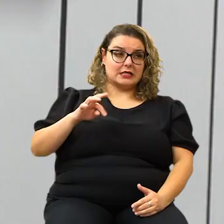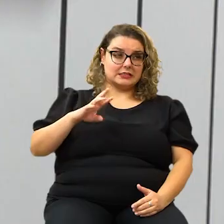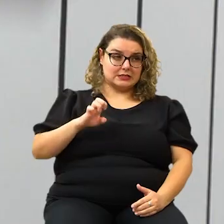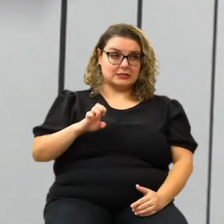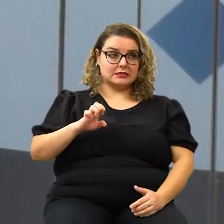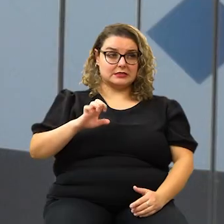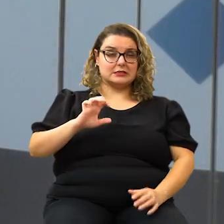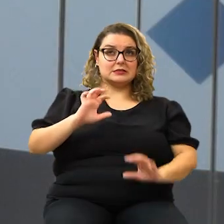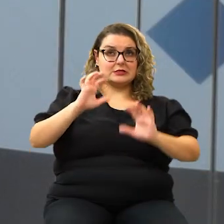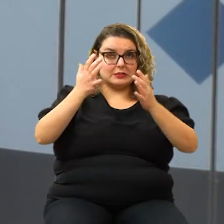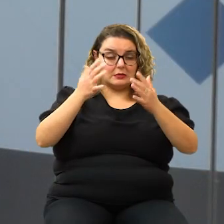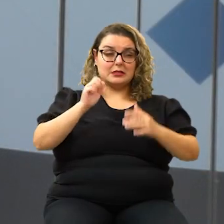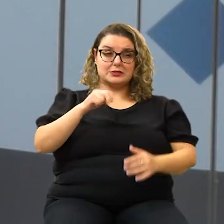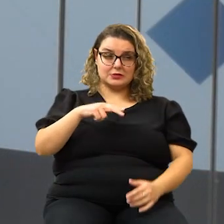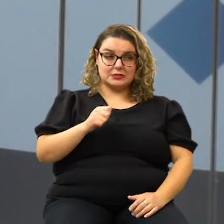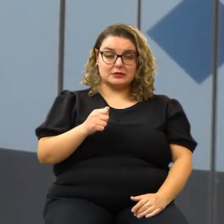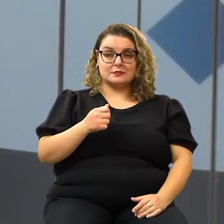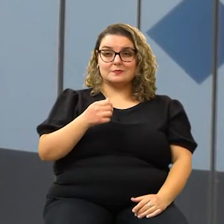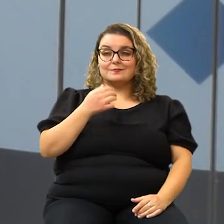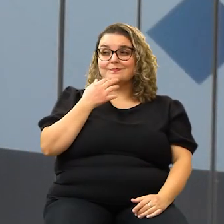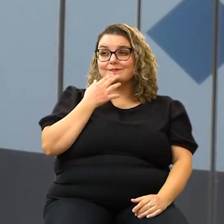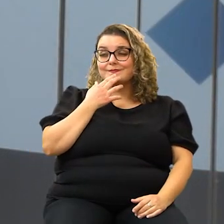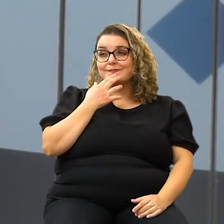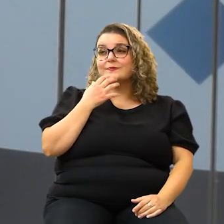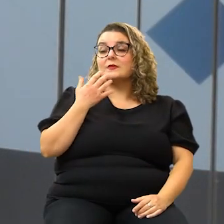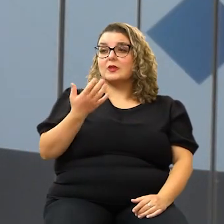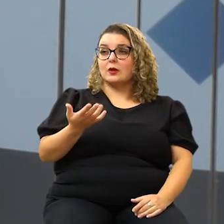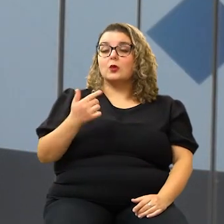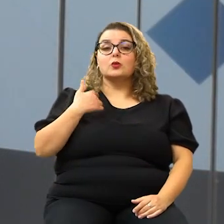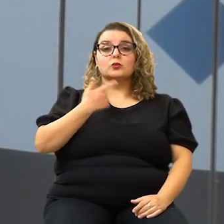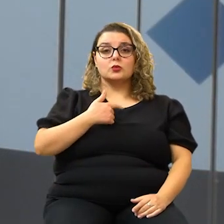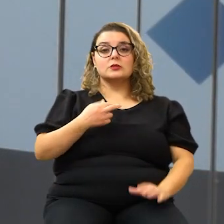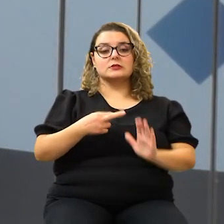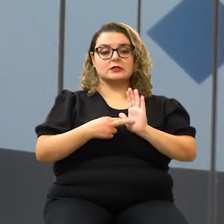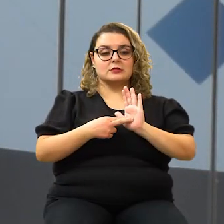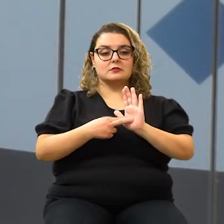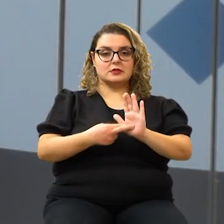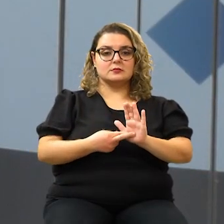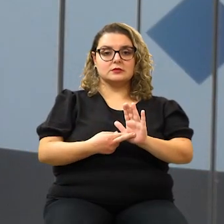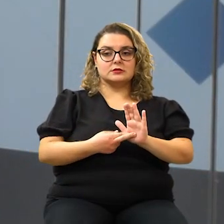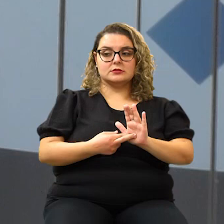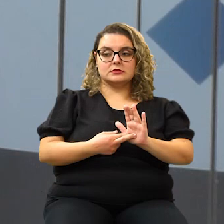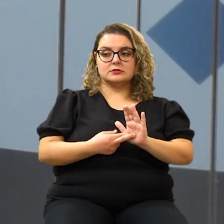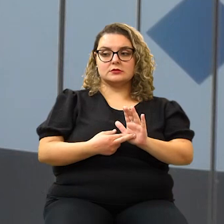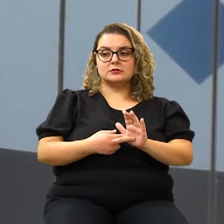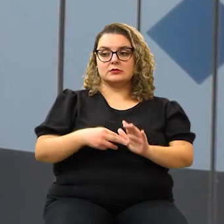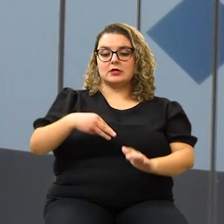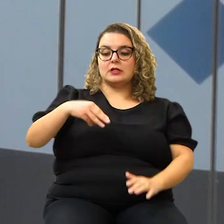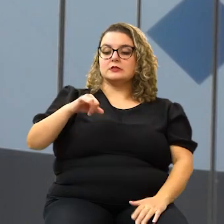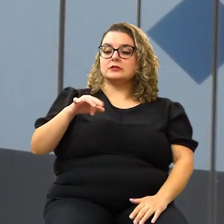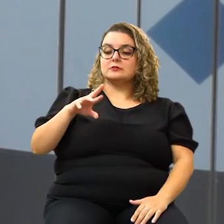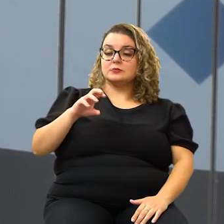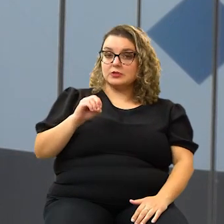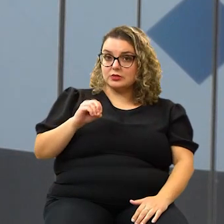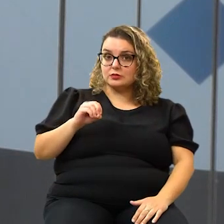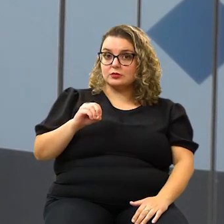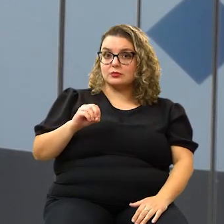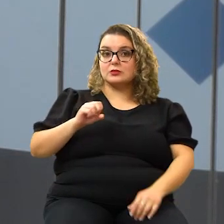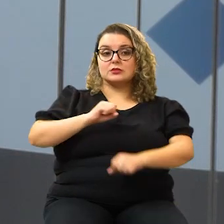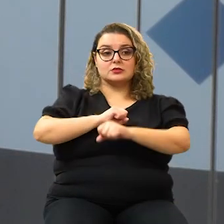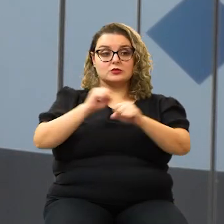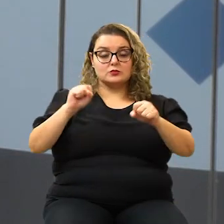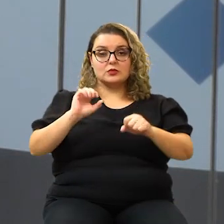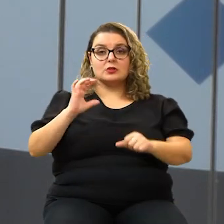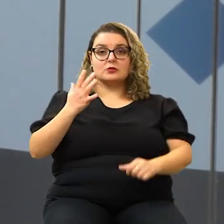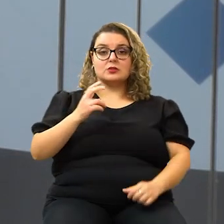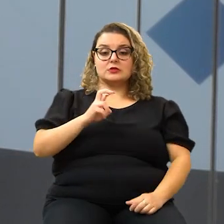Ana? Então, nós tivemos, a nossa referência foram as microexplosões que aconteceram no